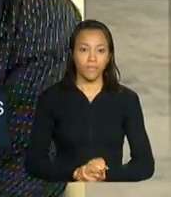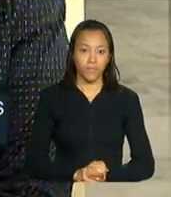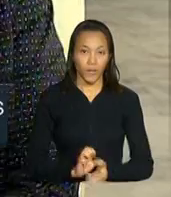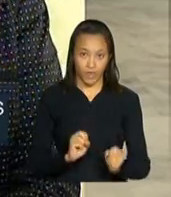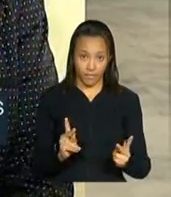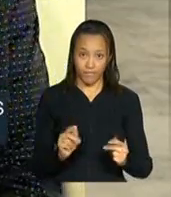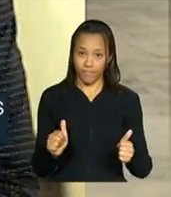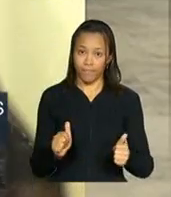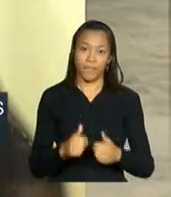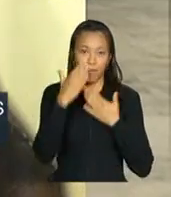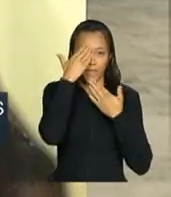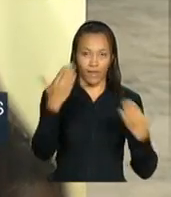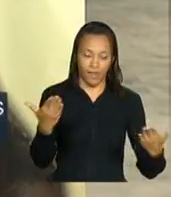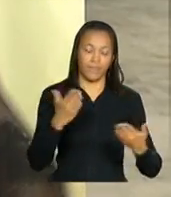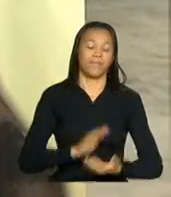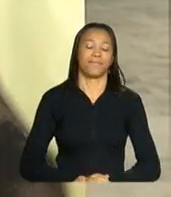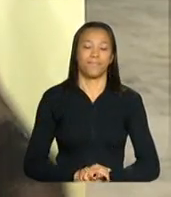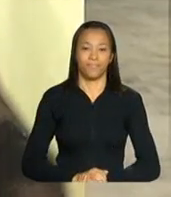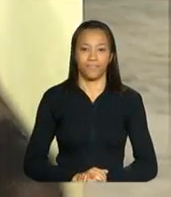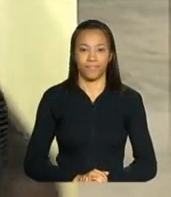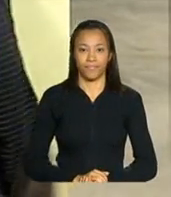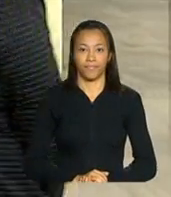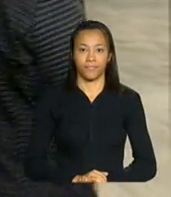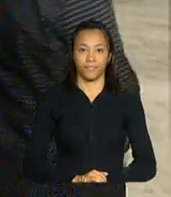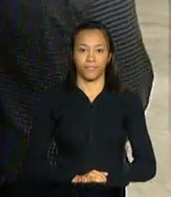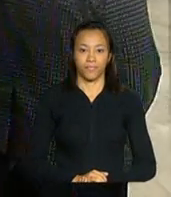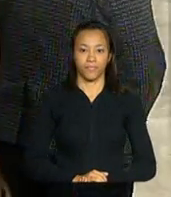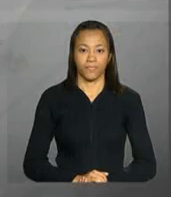isso obrigado então gente